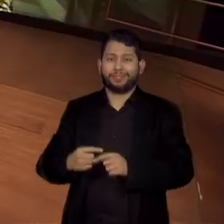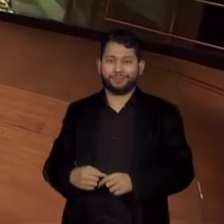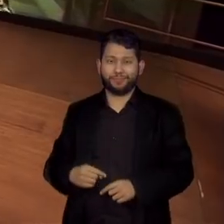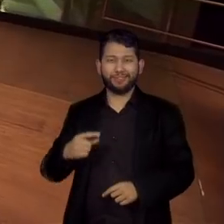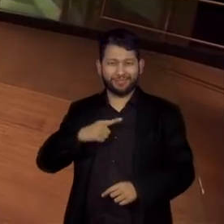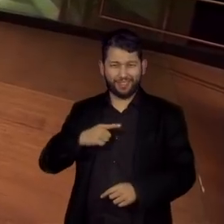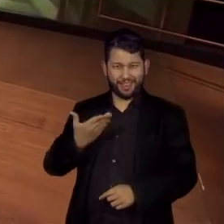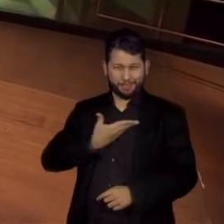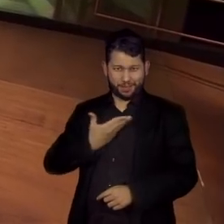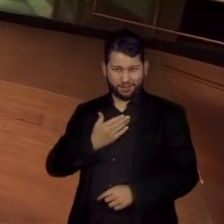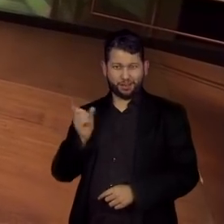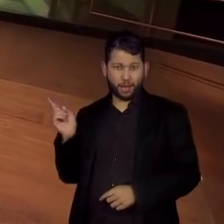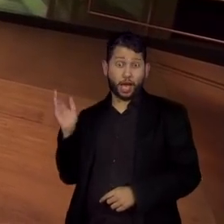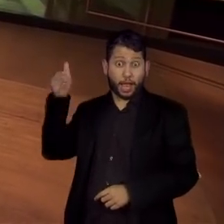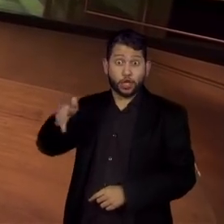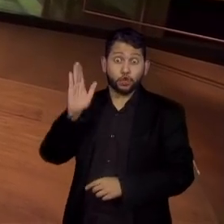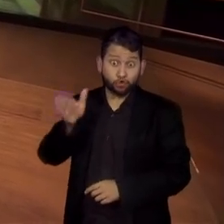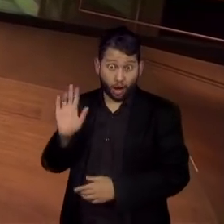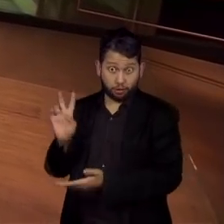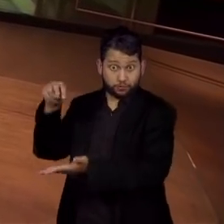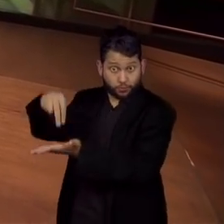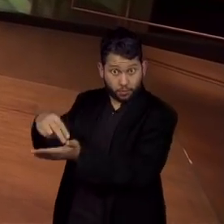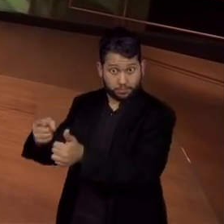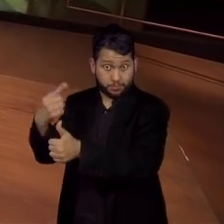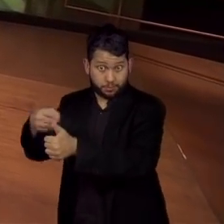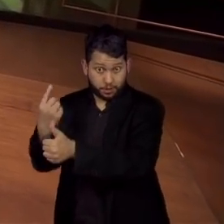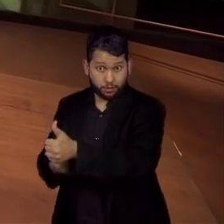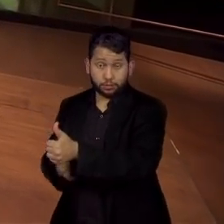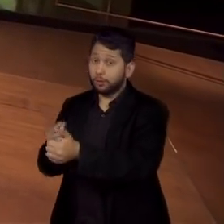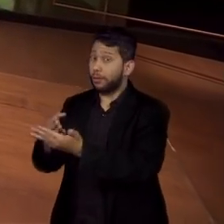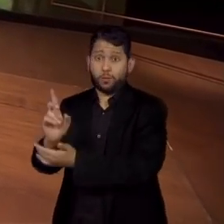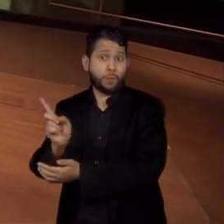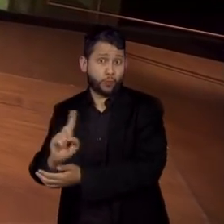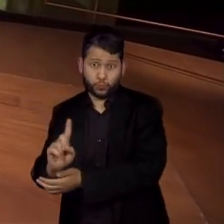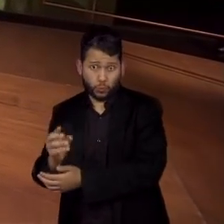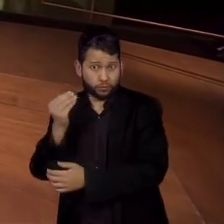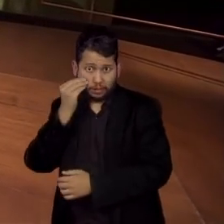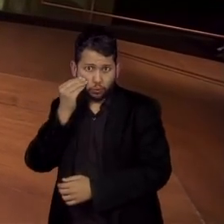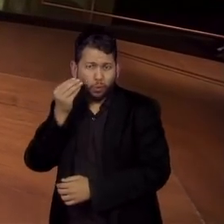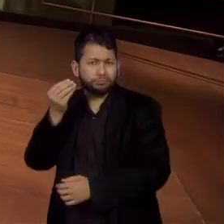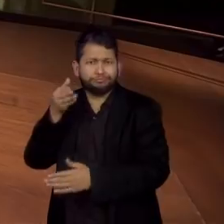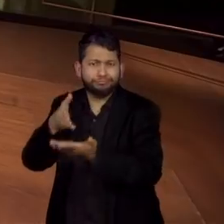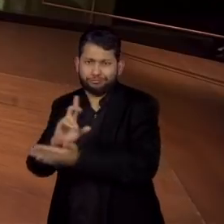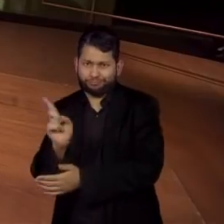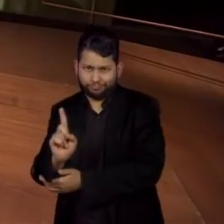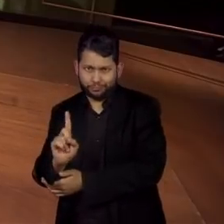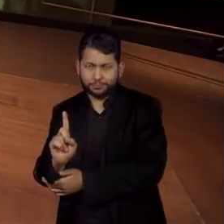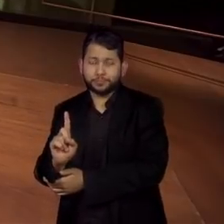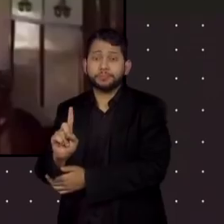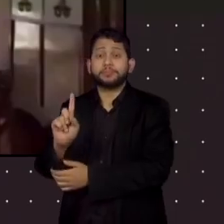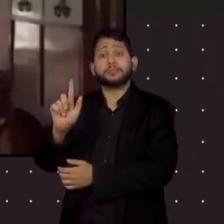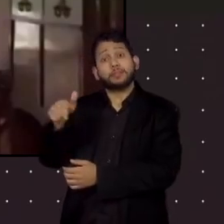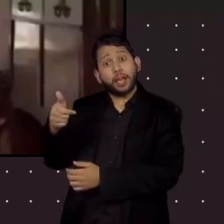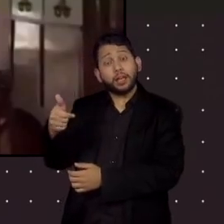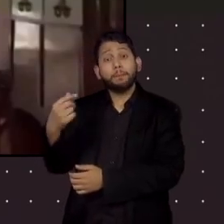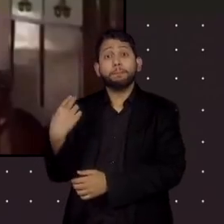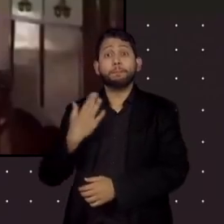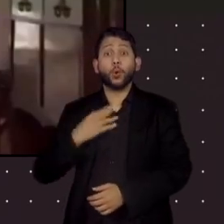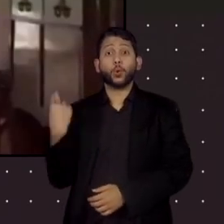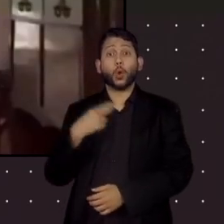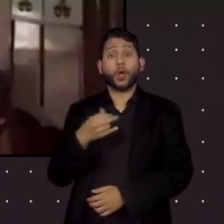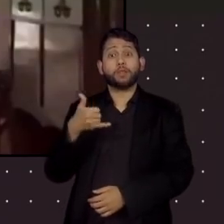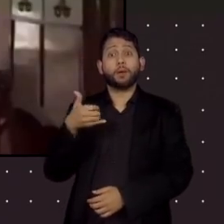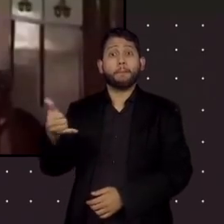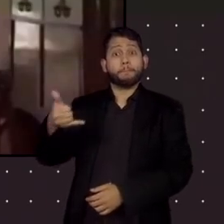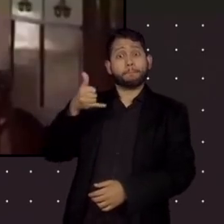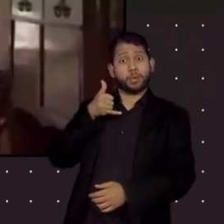tinha feito o programa, e ela não passou no teste, e deu meu nome, meu